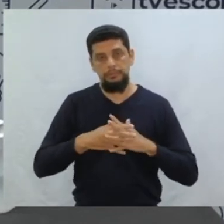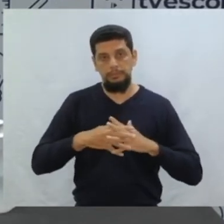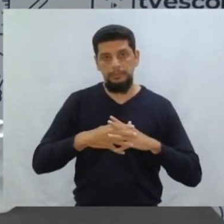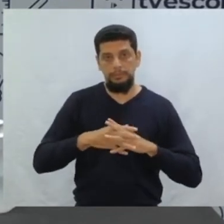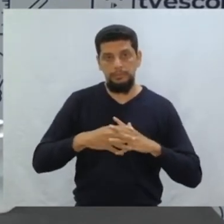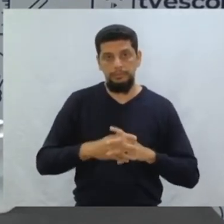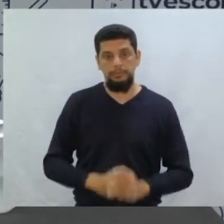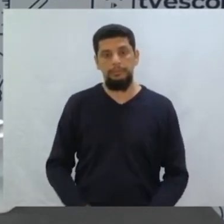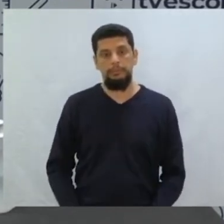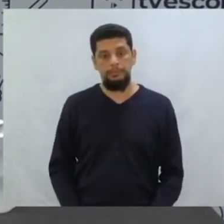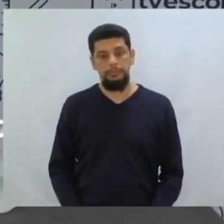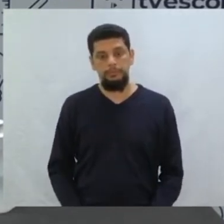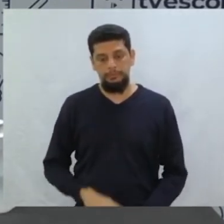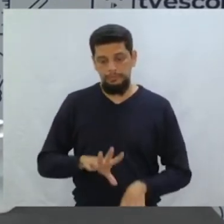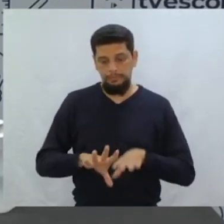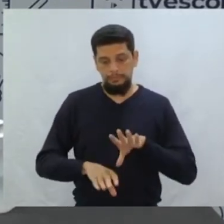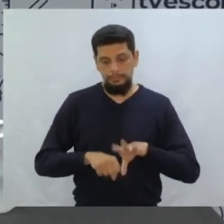pontinha,